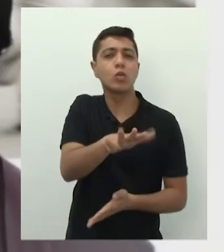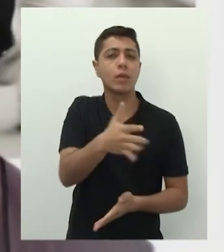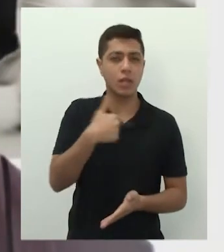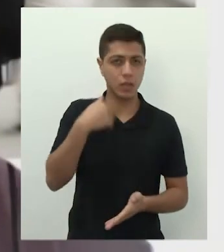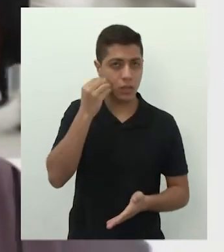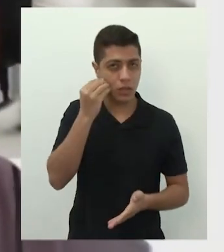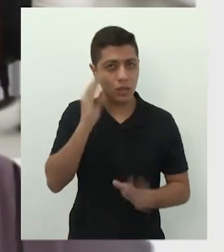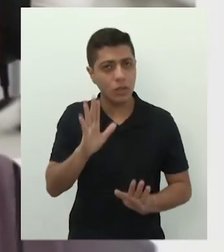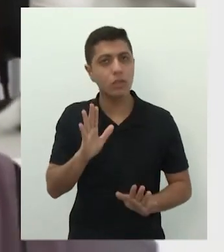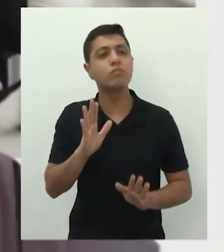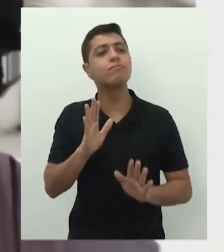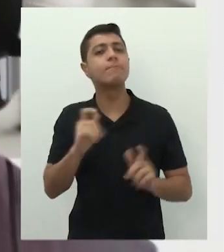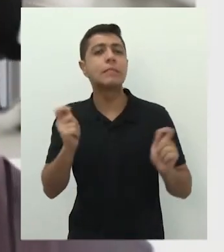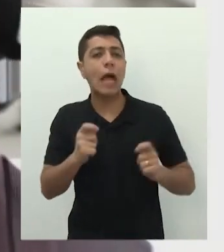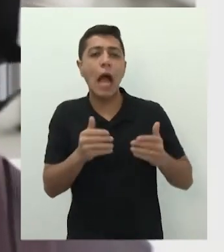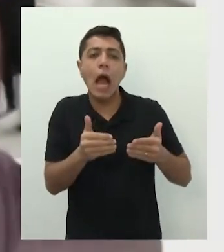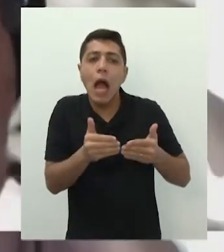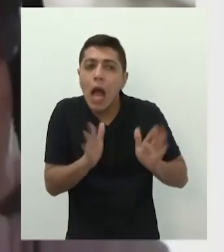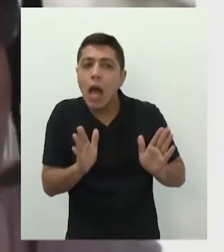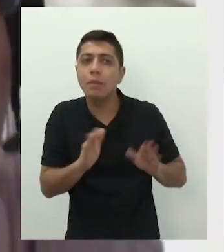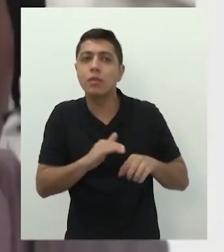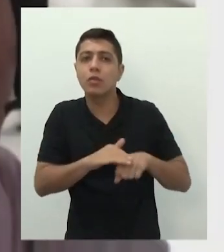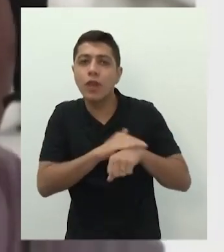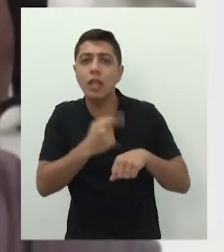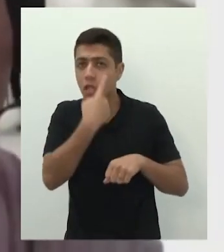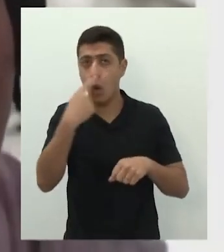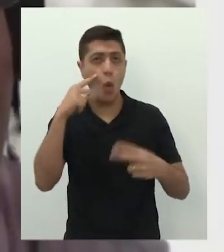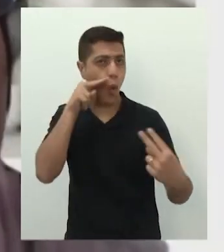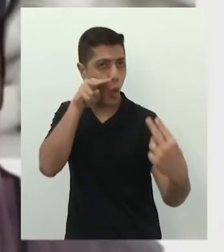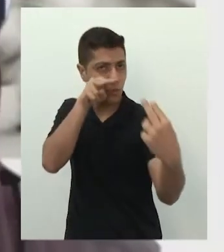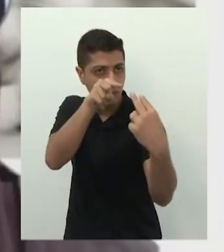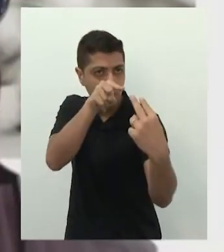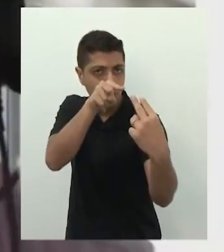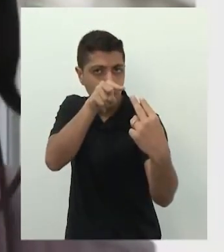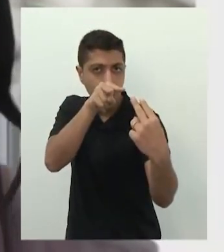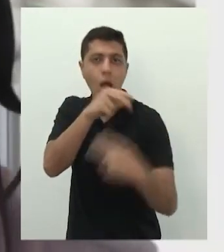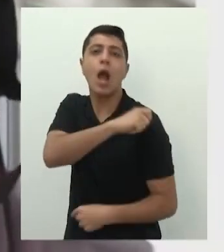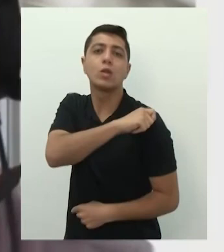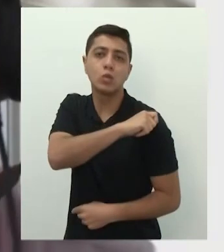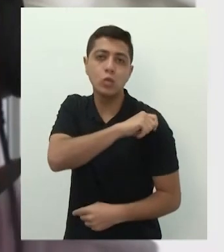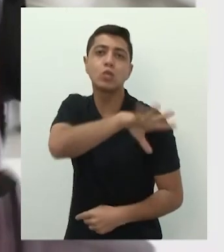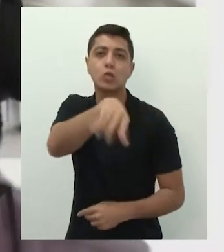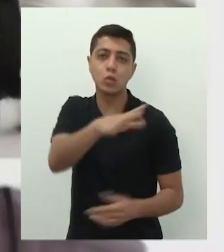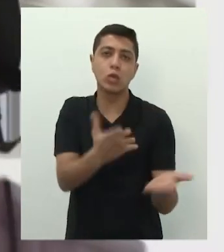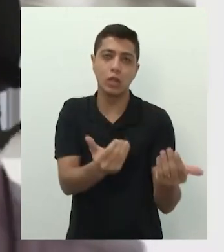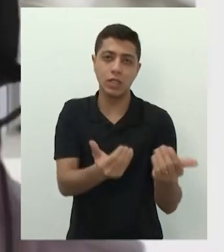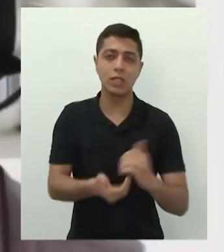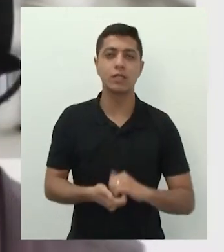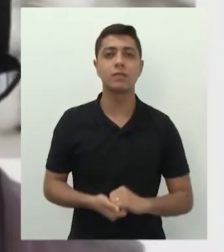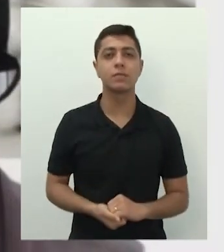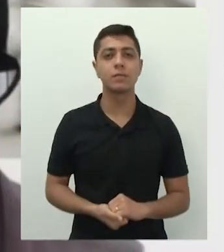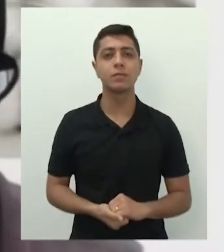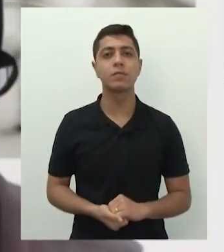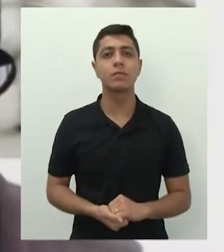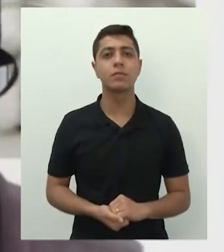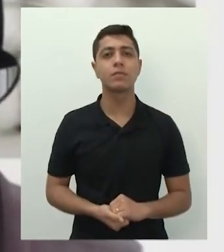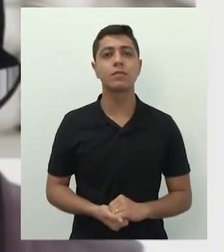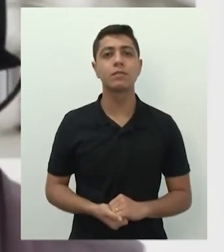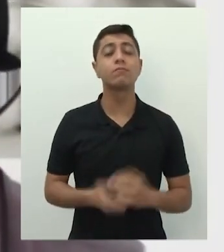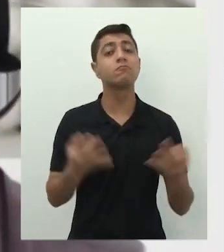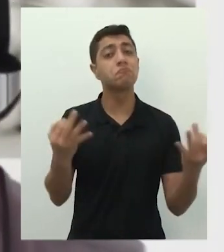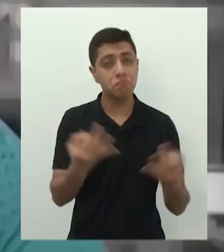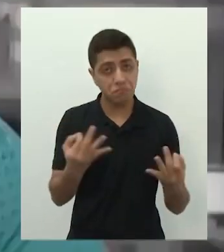E também se falar, ele se vira, ele já é grandinho, e eu não preciso me intrometer nisso, também dá tudo errado. E eu transfiro isso que eu falo para os